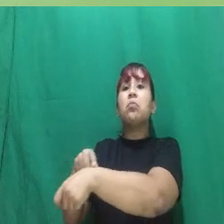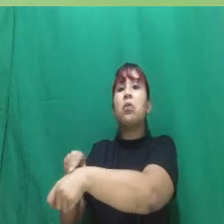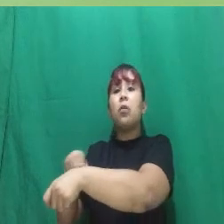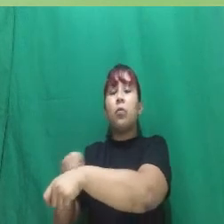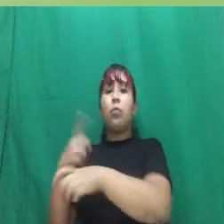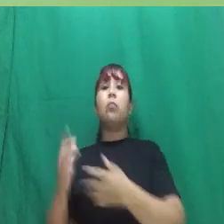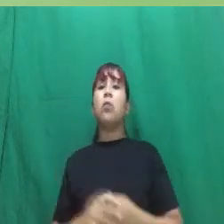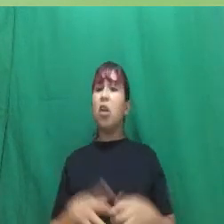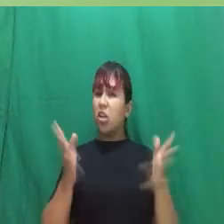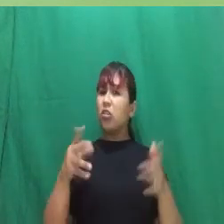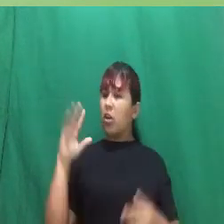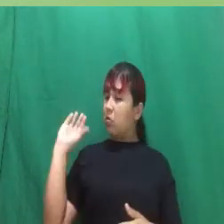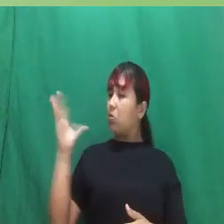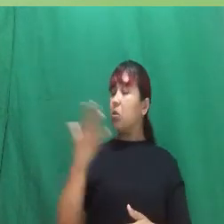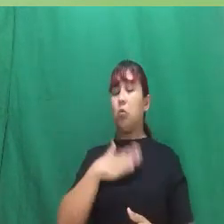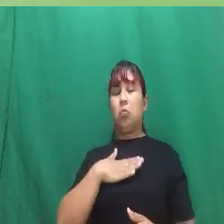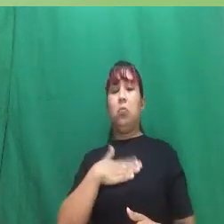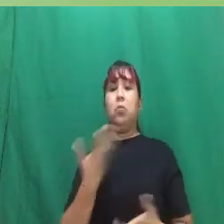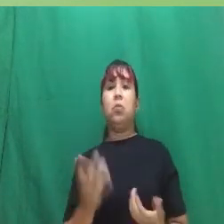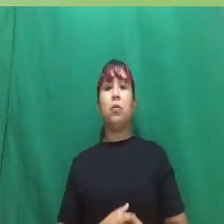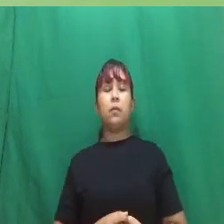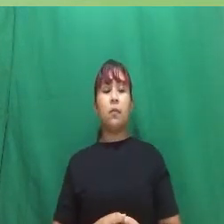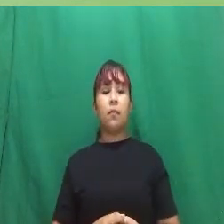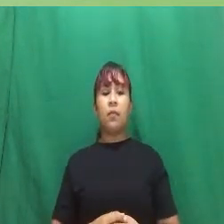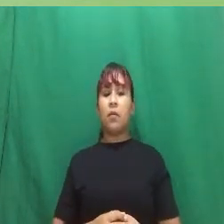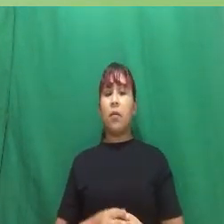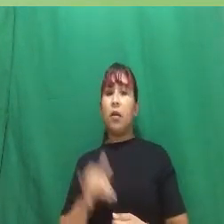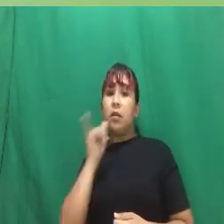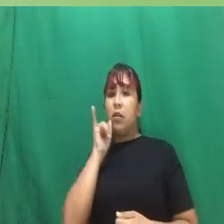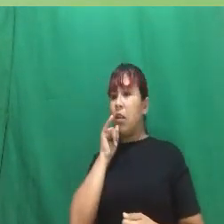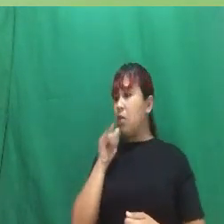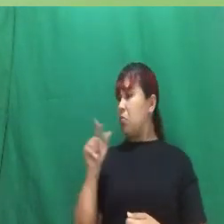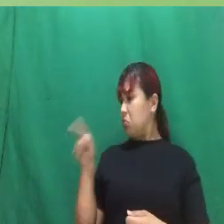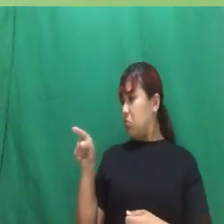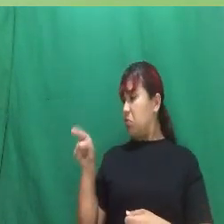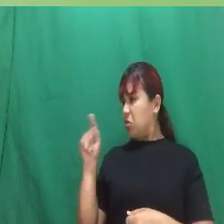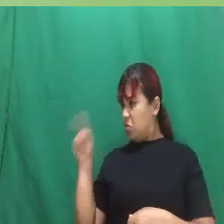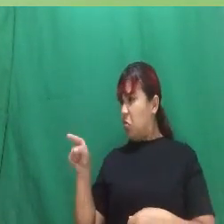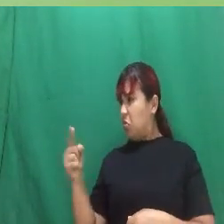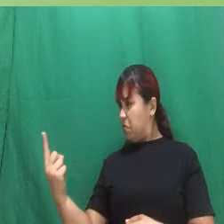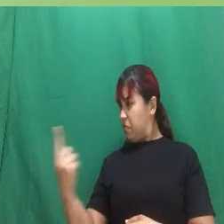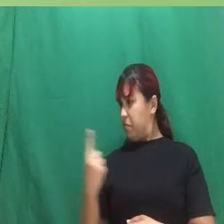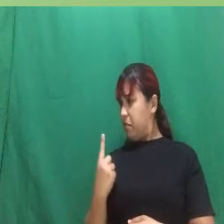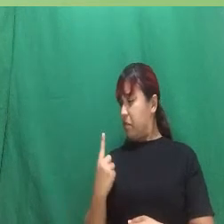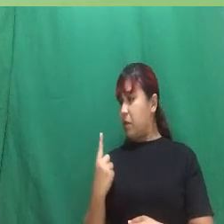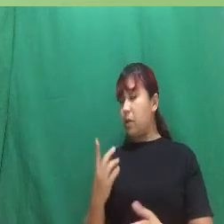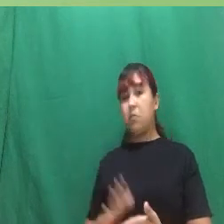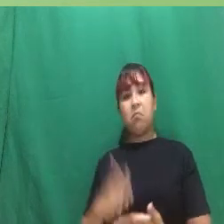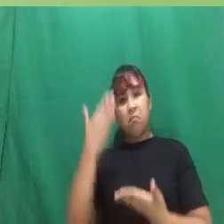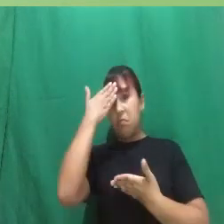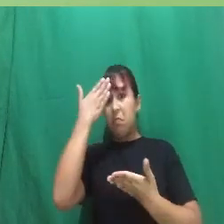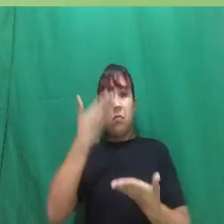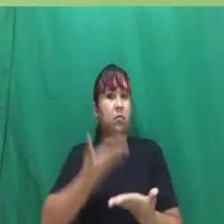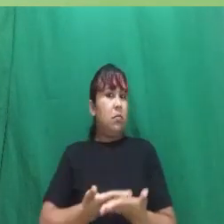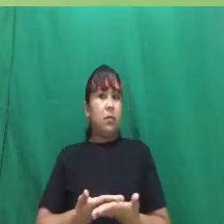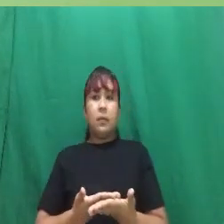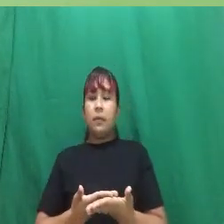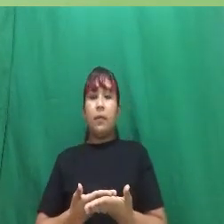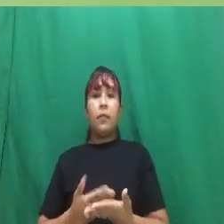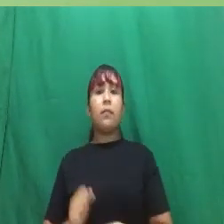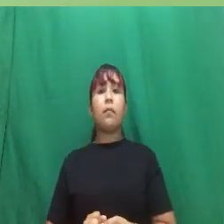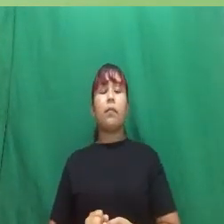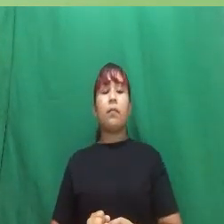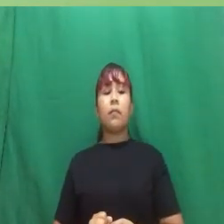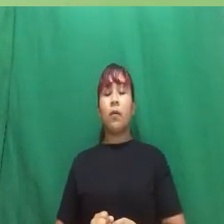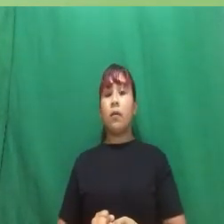Essa violência, acreditar que a pessoa, por ter uma cor diferente, ela tem uma